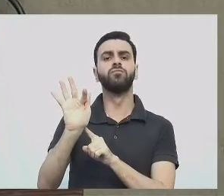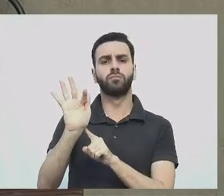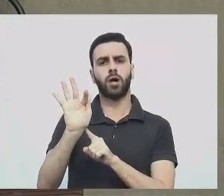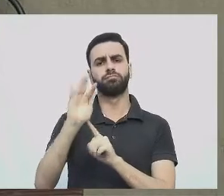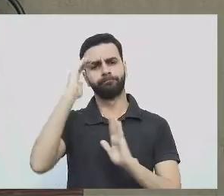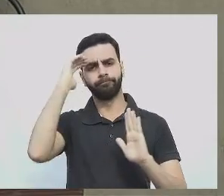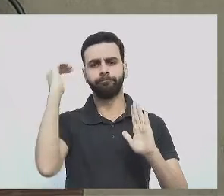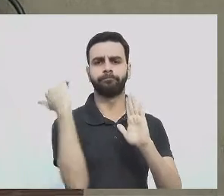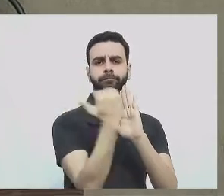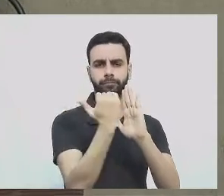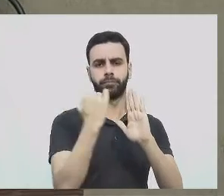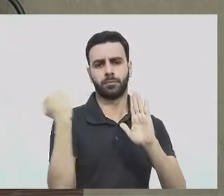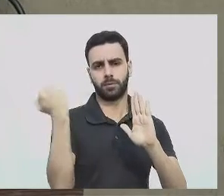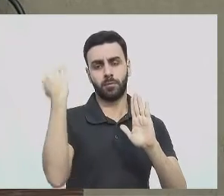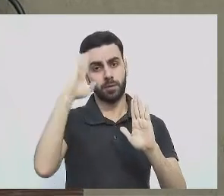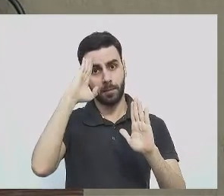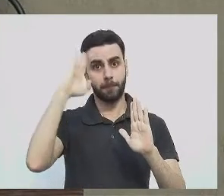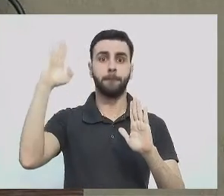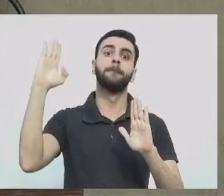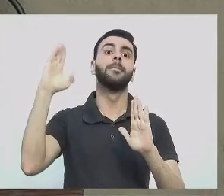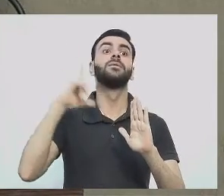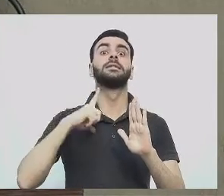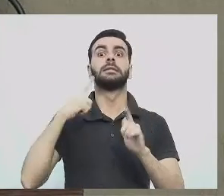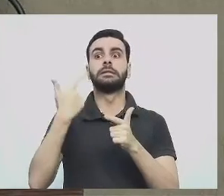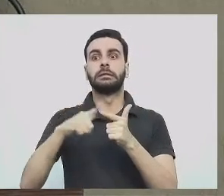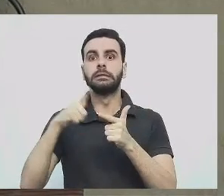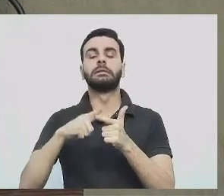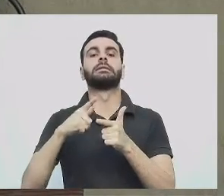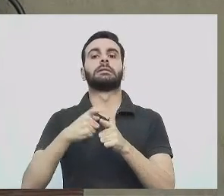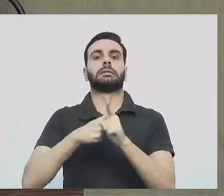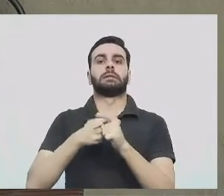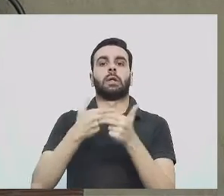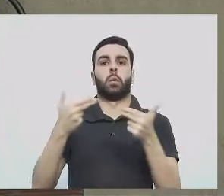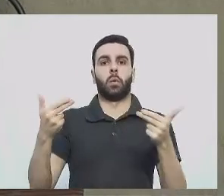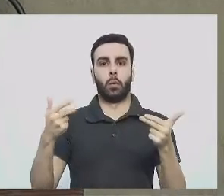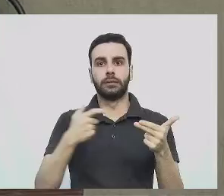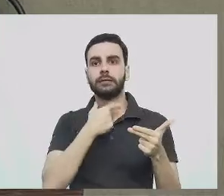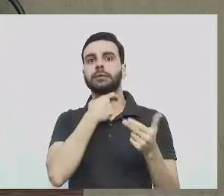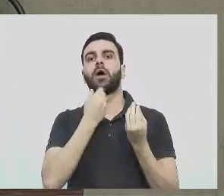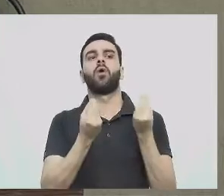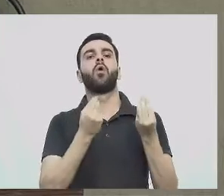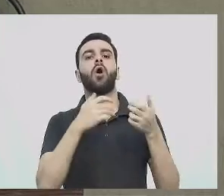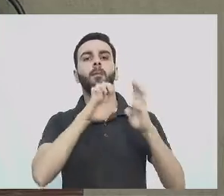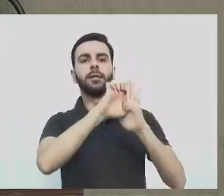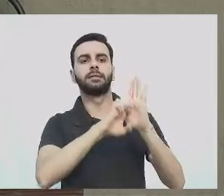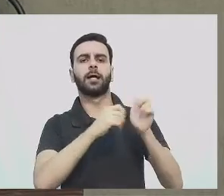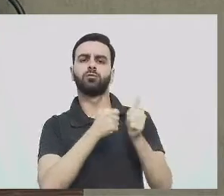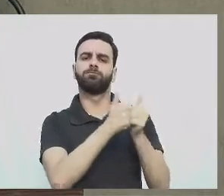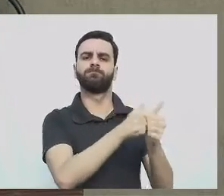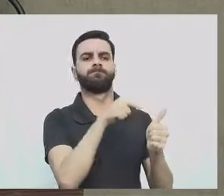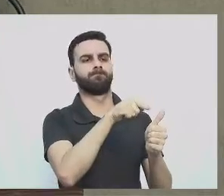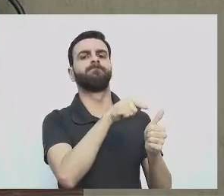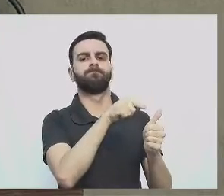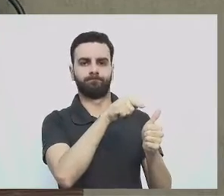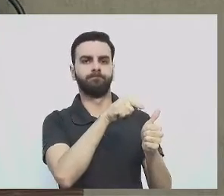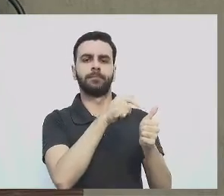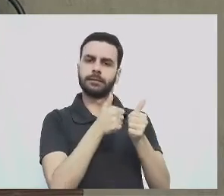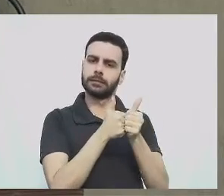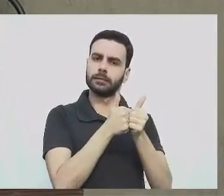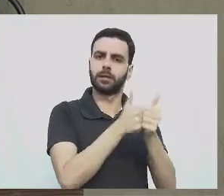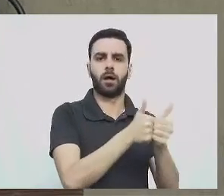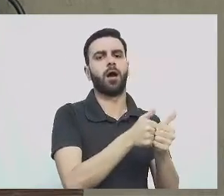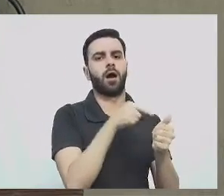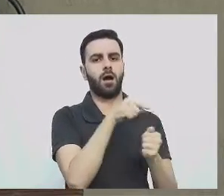os momentos, principalmente nos momentos de dificuldade, nós tivéssemos ali um norte, uma bandeira a